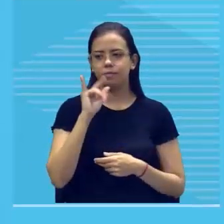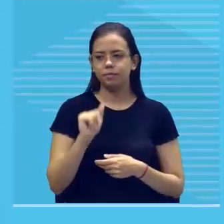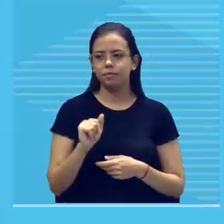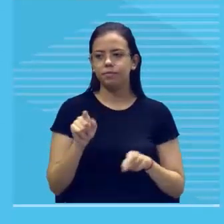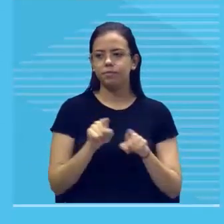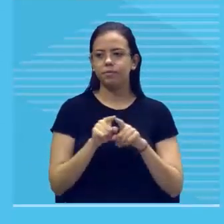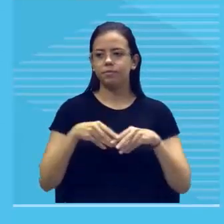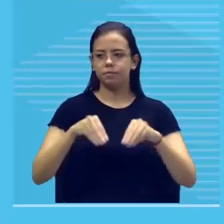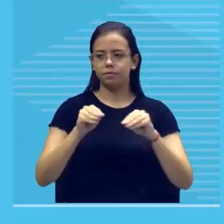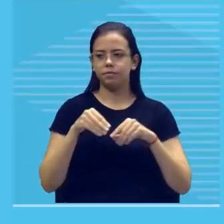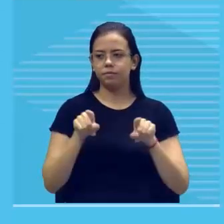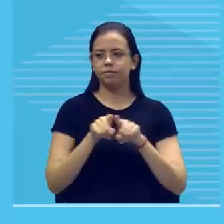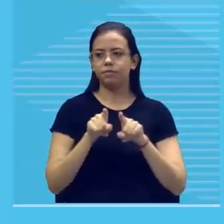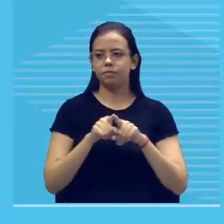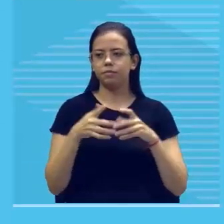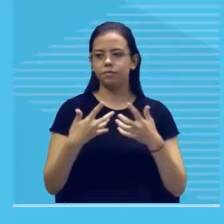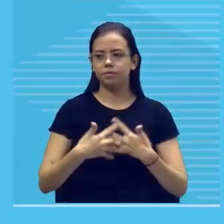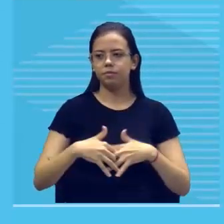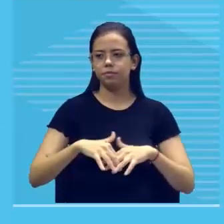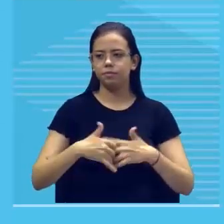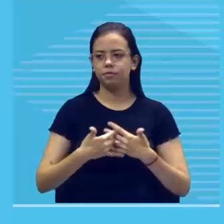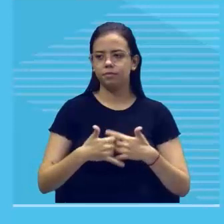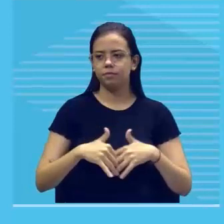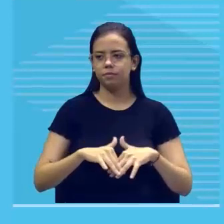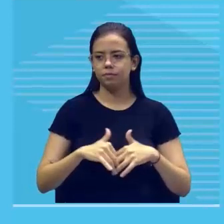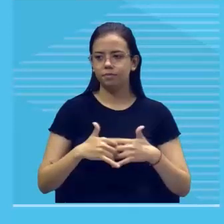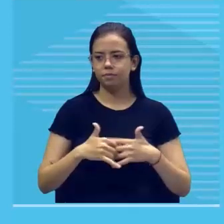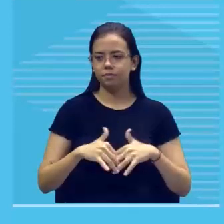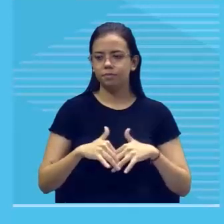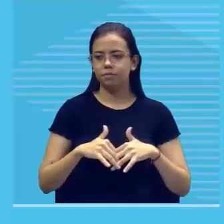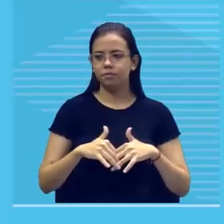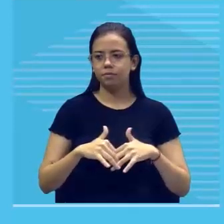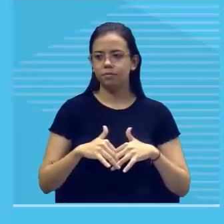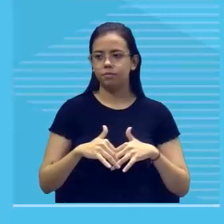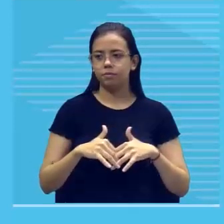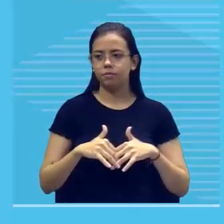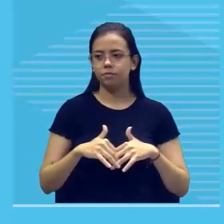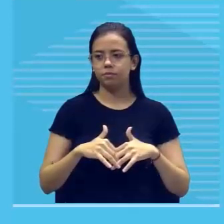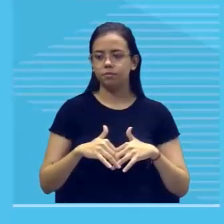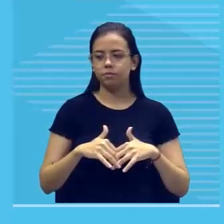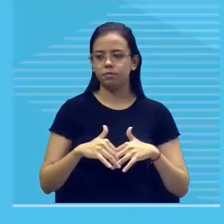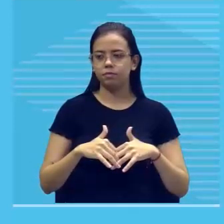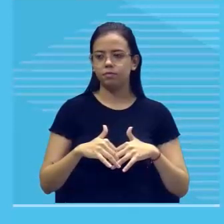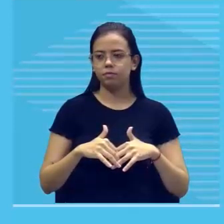não eu vou comparar dias com tecidos